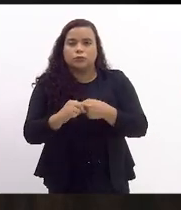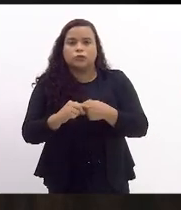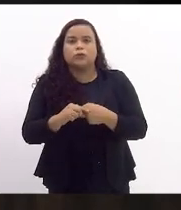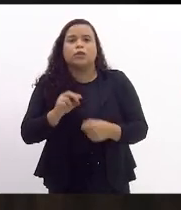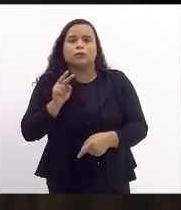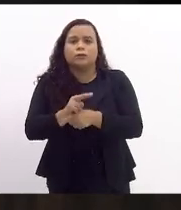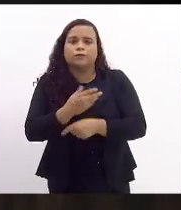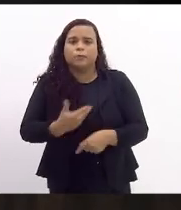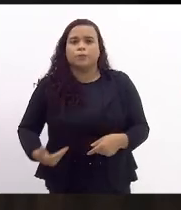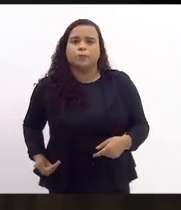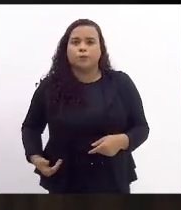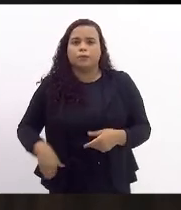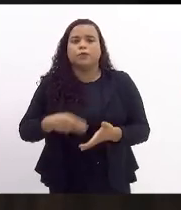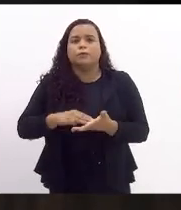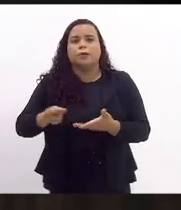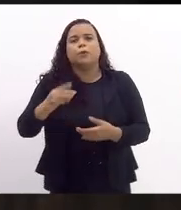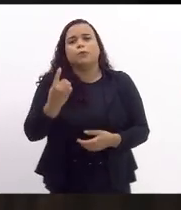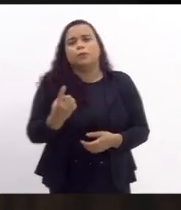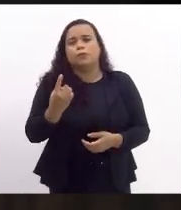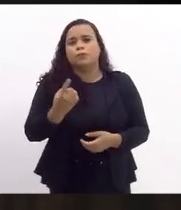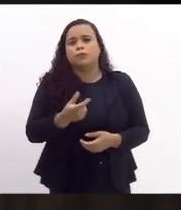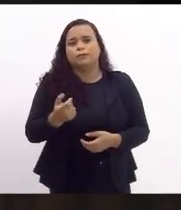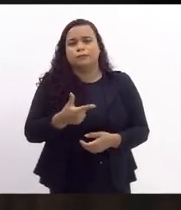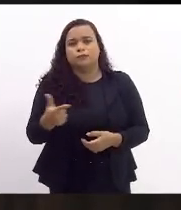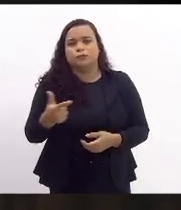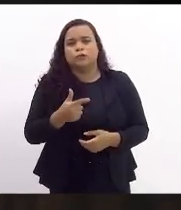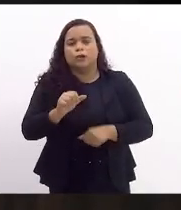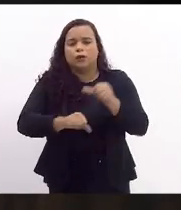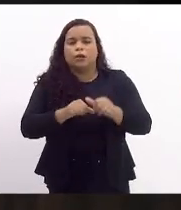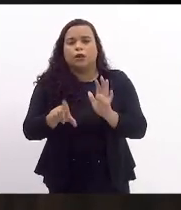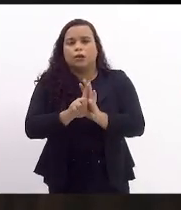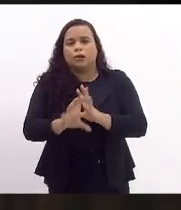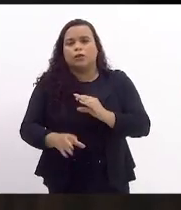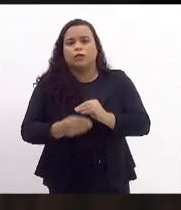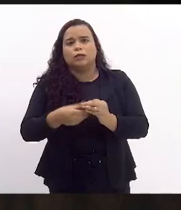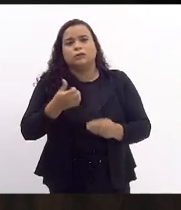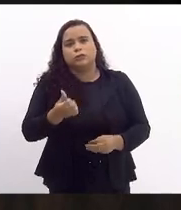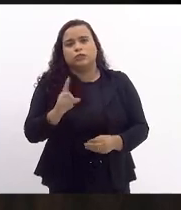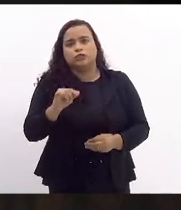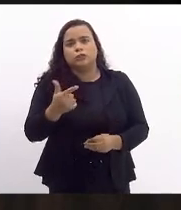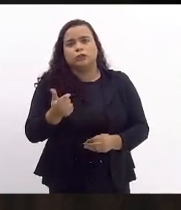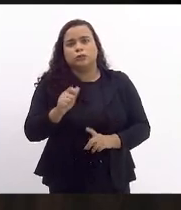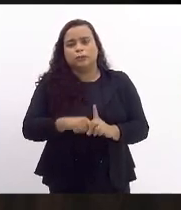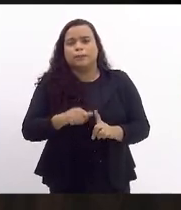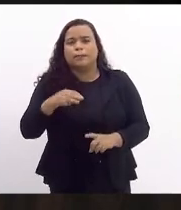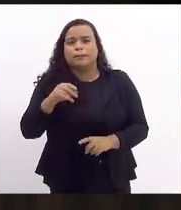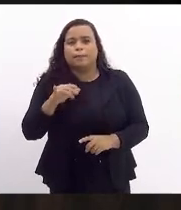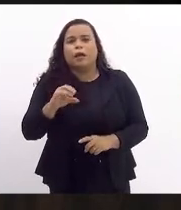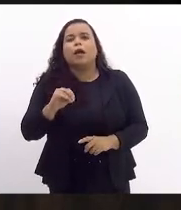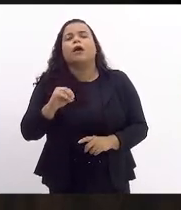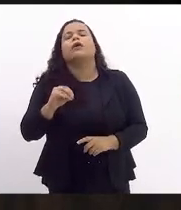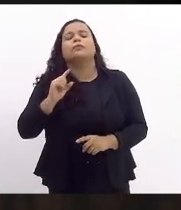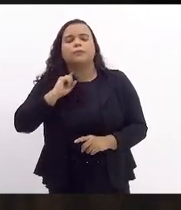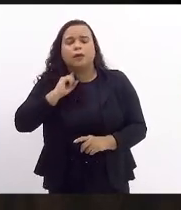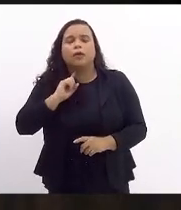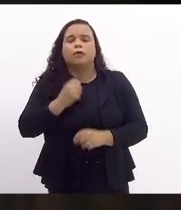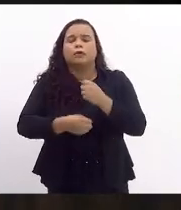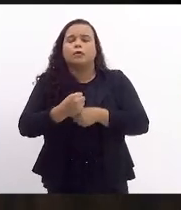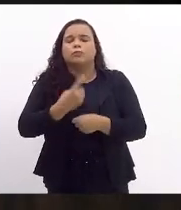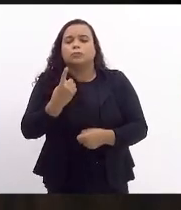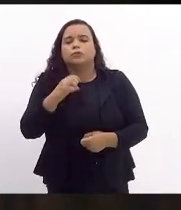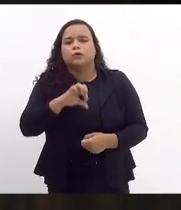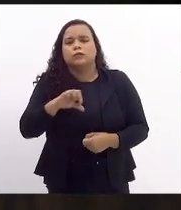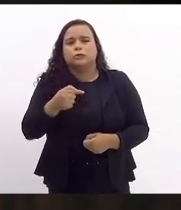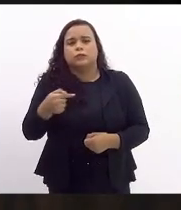Defensoria Pública mensagem um de 22 que altera a lei complementar 6 de 12 de maio de 1977 dá outras